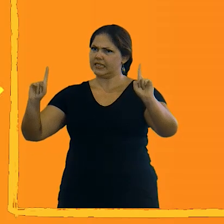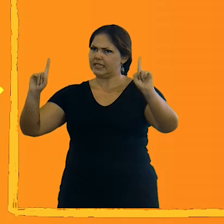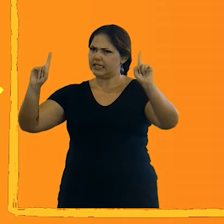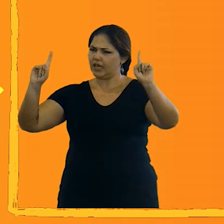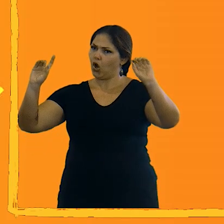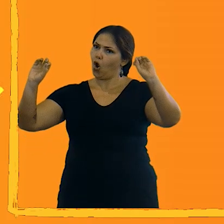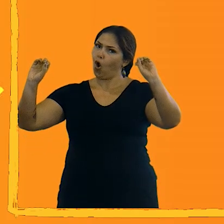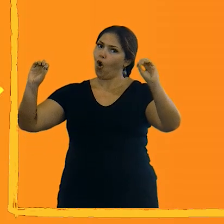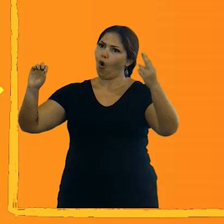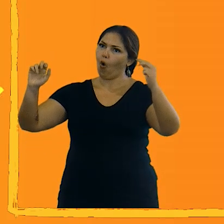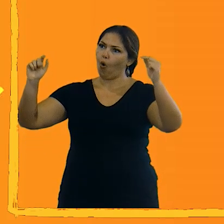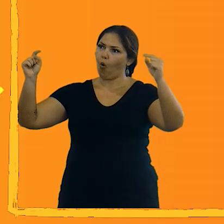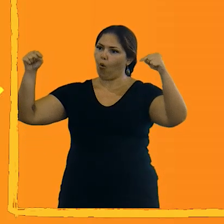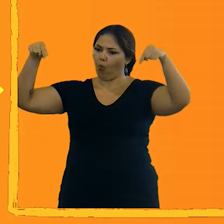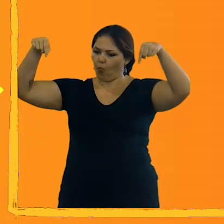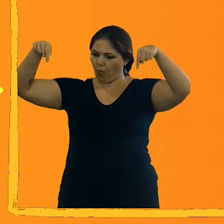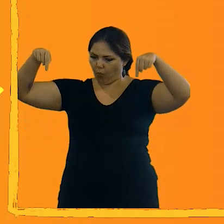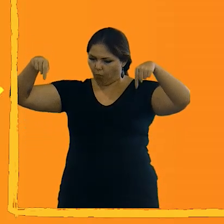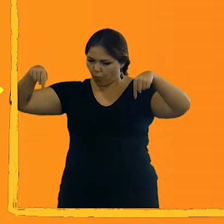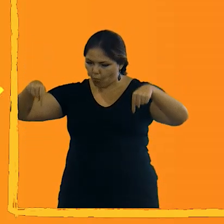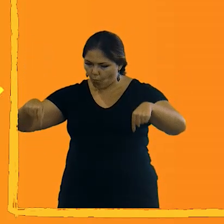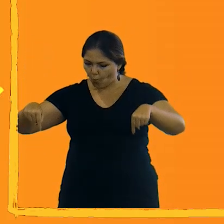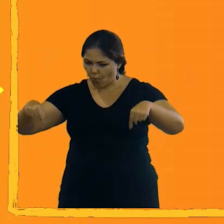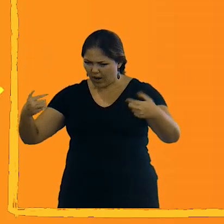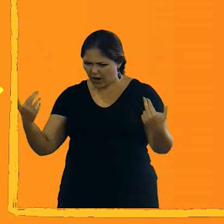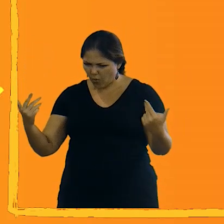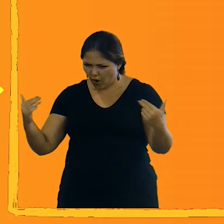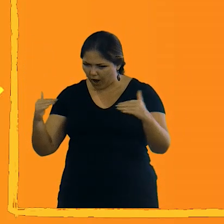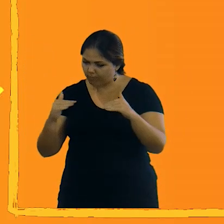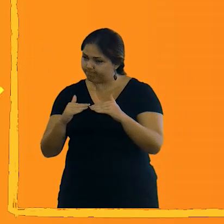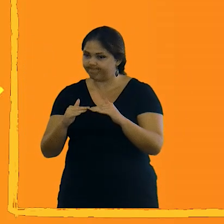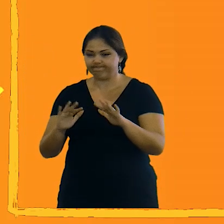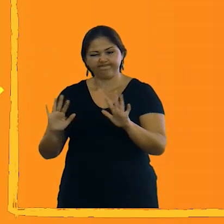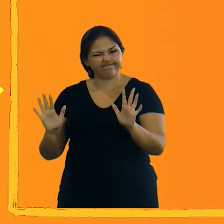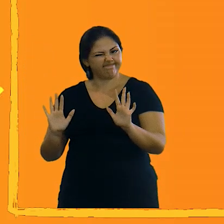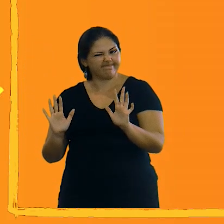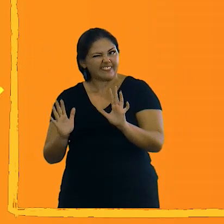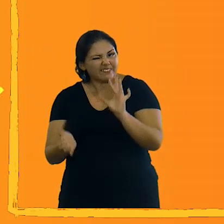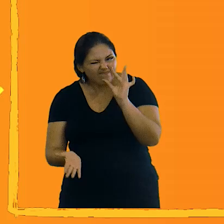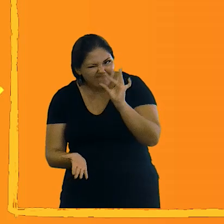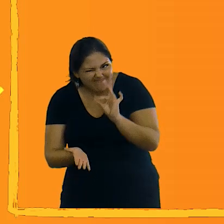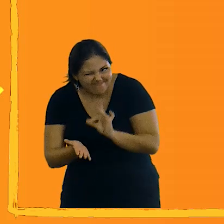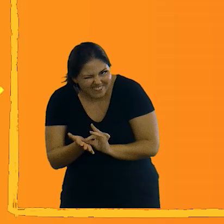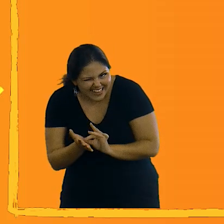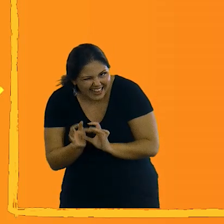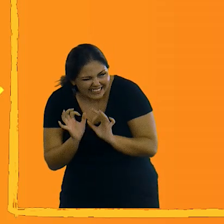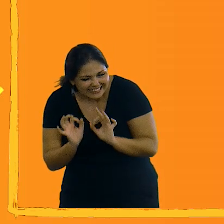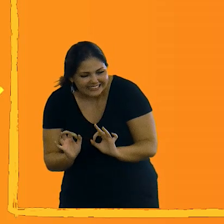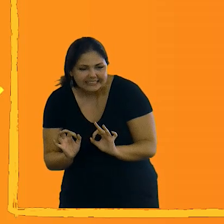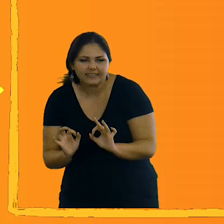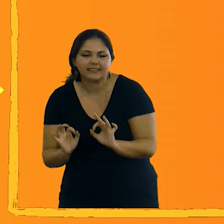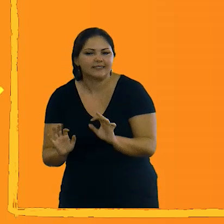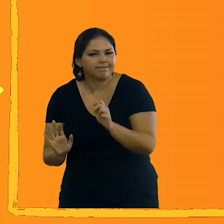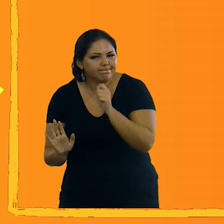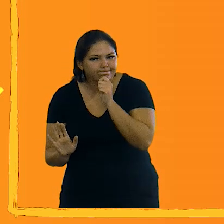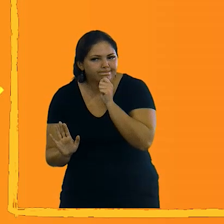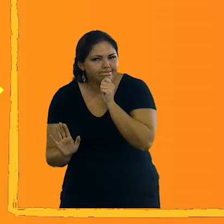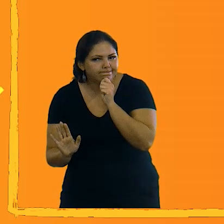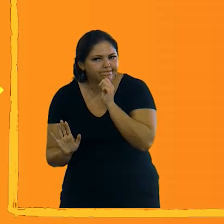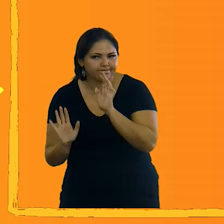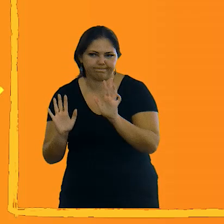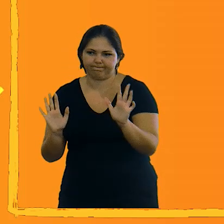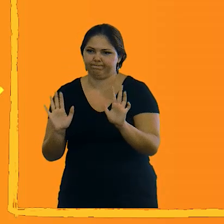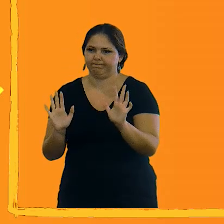esta afirmação não necessariamente é verdadeira é possível duas grandezas crescerem ou